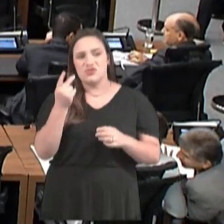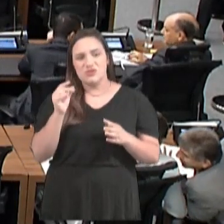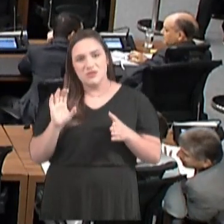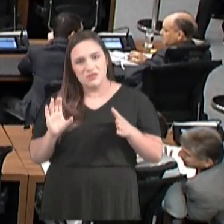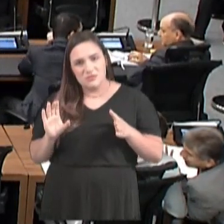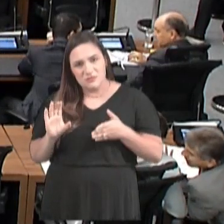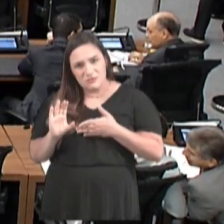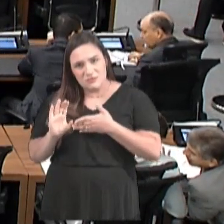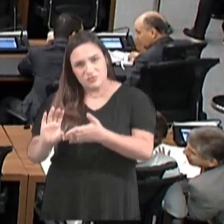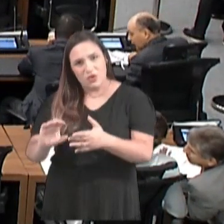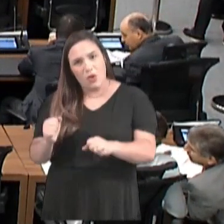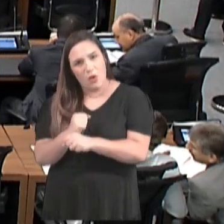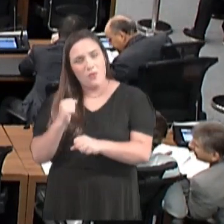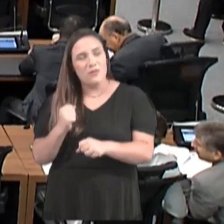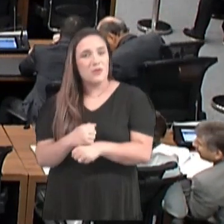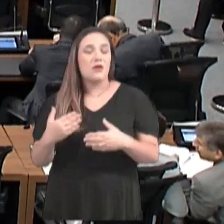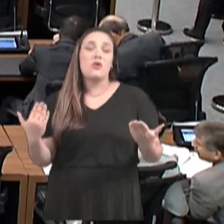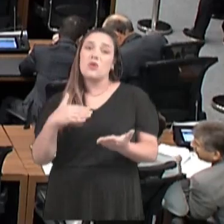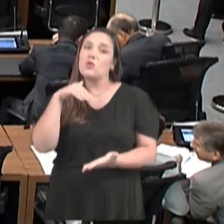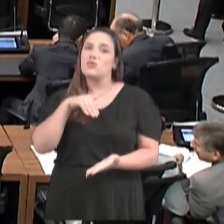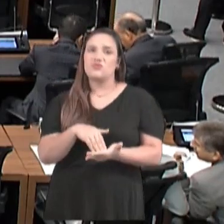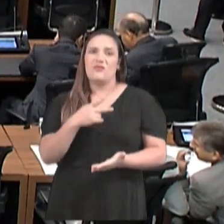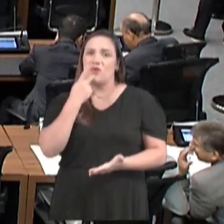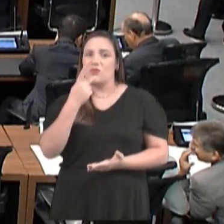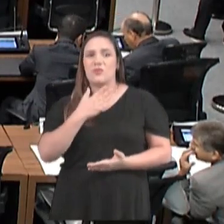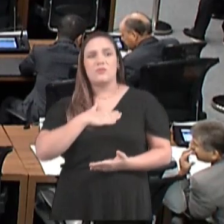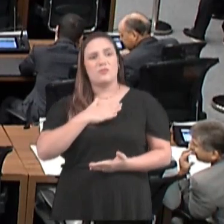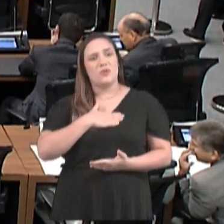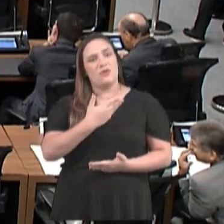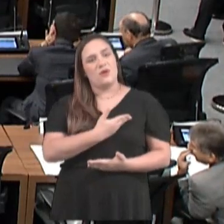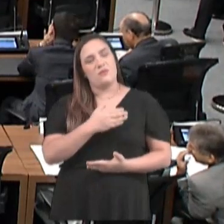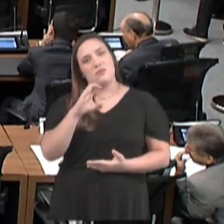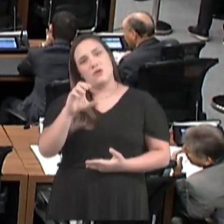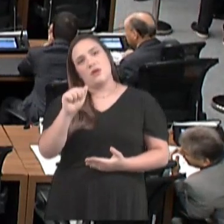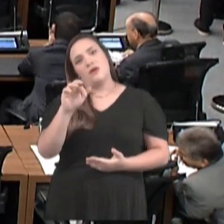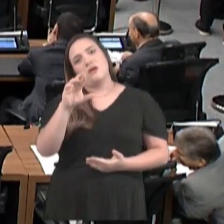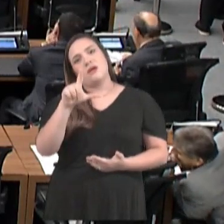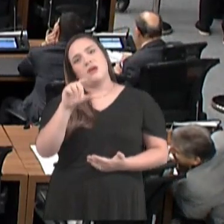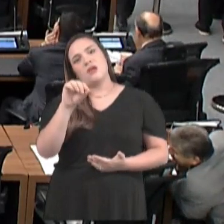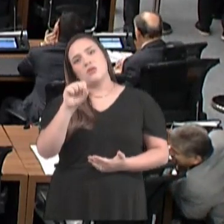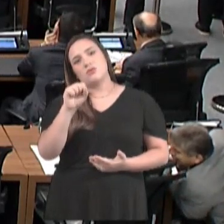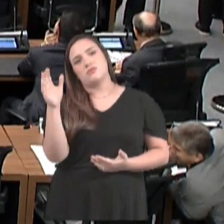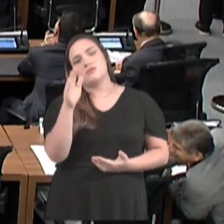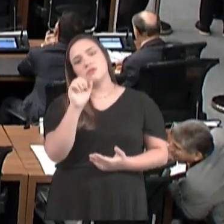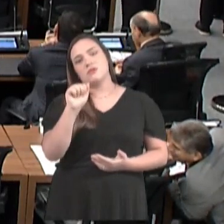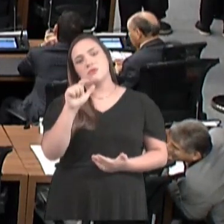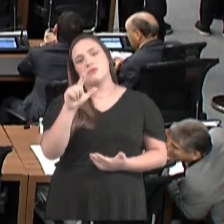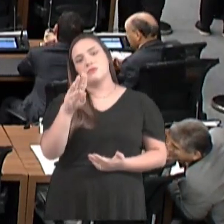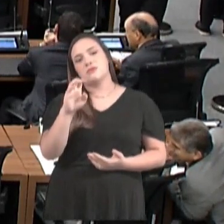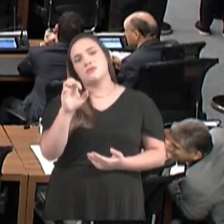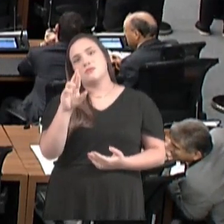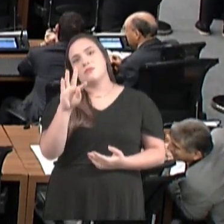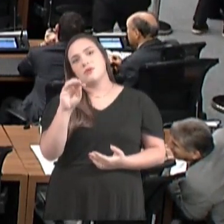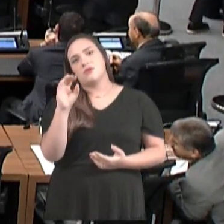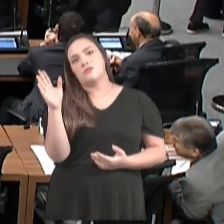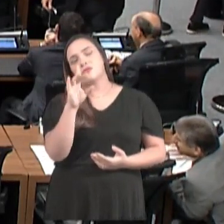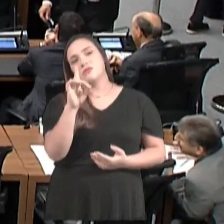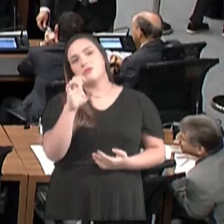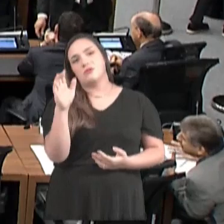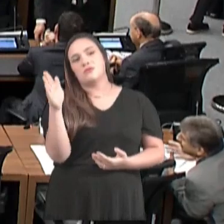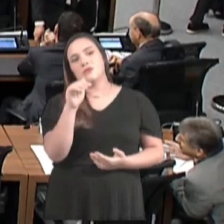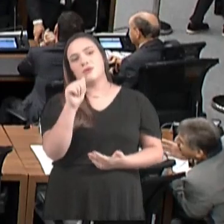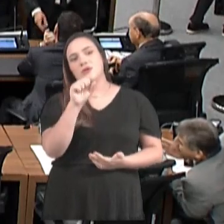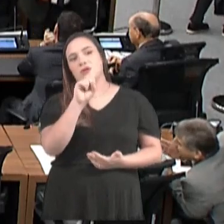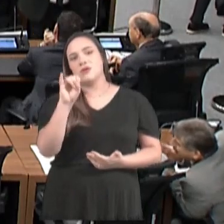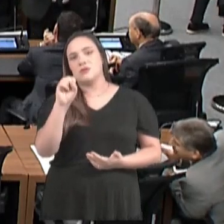E, por último, menciona meu amigo Carlos Alberto de Assis, que Vossa Excelência menciona é